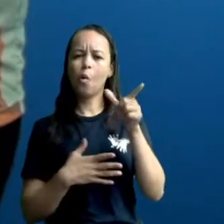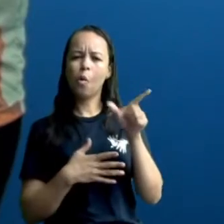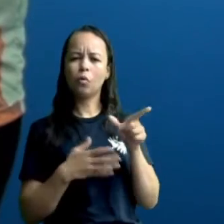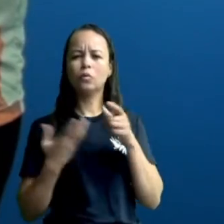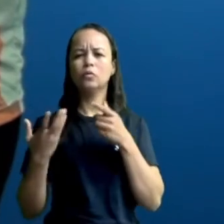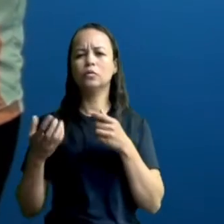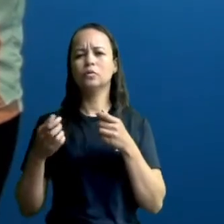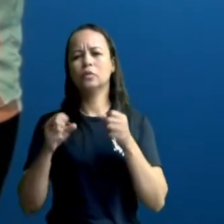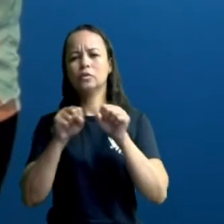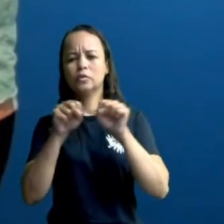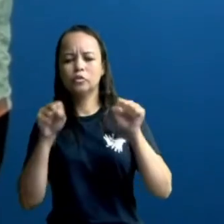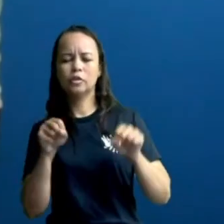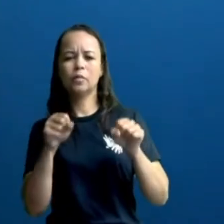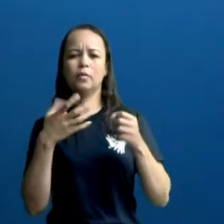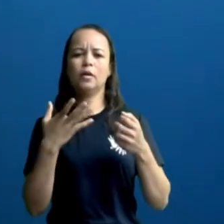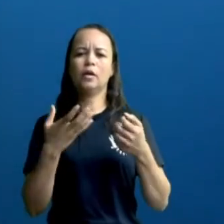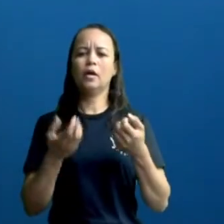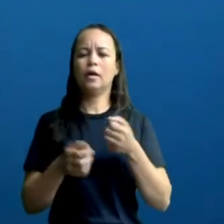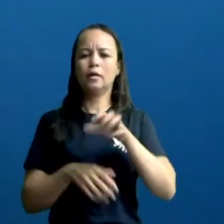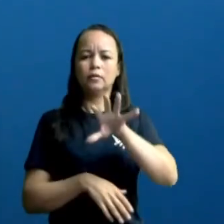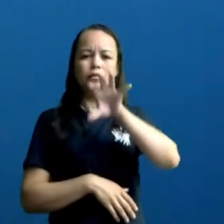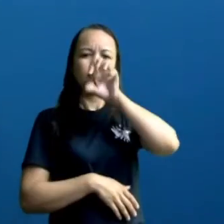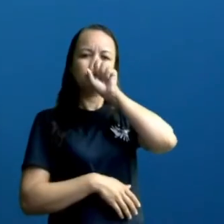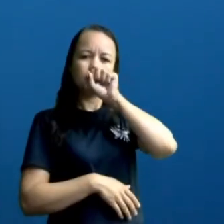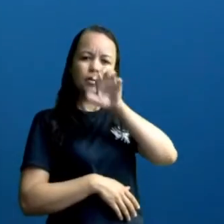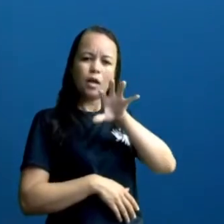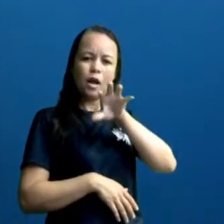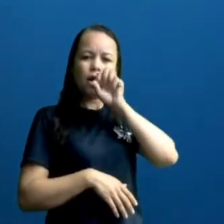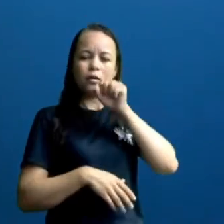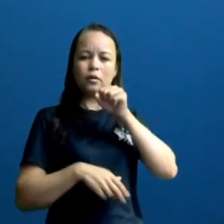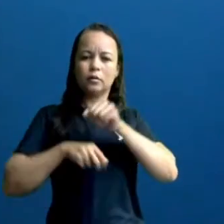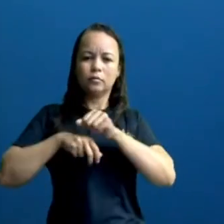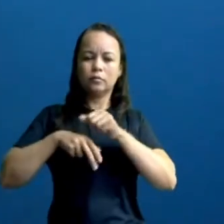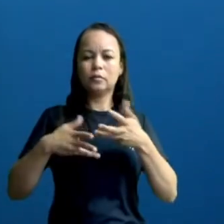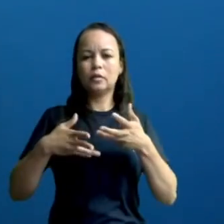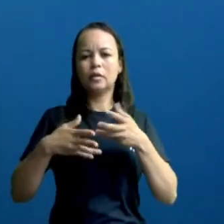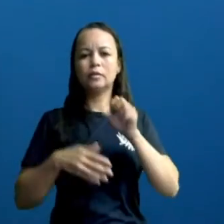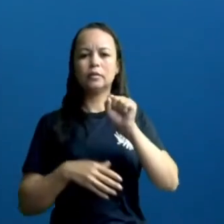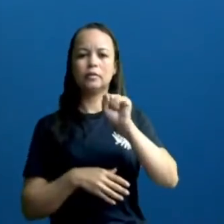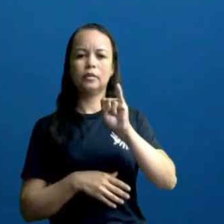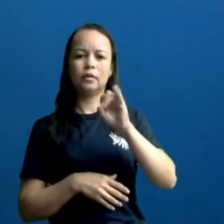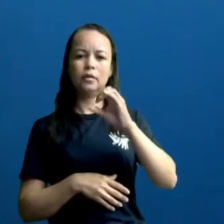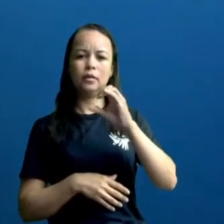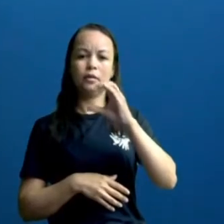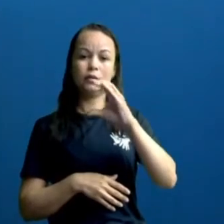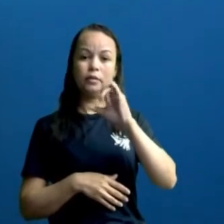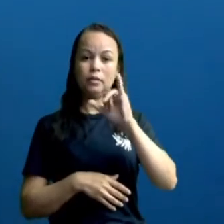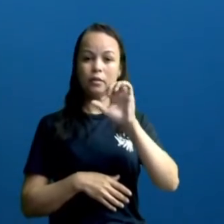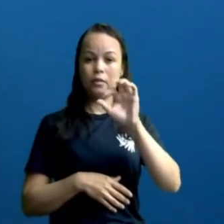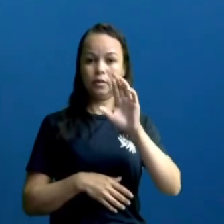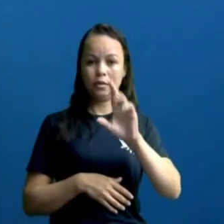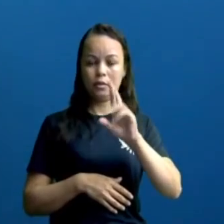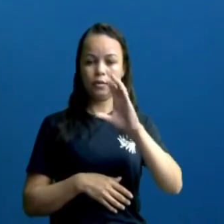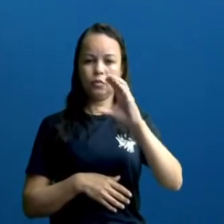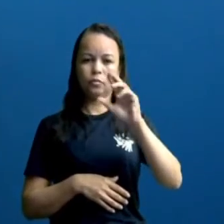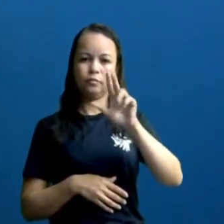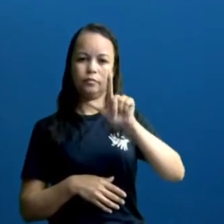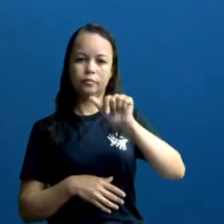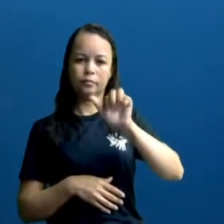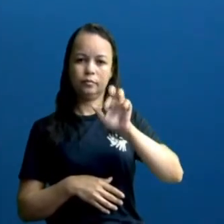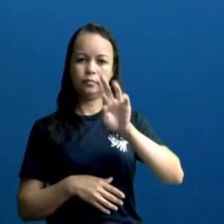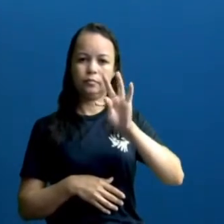o nosso sistema circulatório, ou nosso sistema cardiocirculatório, porque quando eu falo sistema circulatório, gente, geralmente eu me remeto também ao